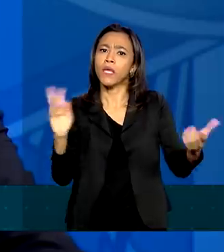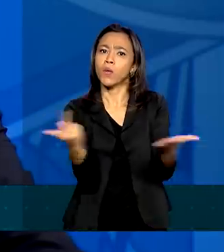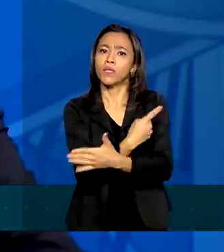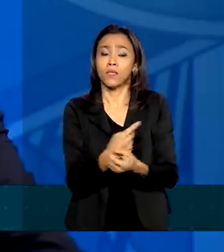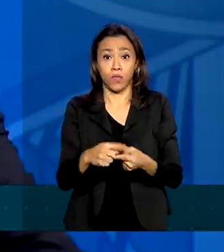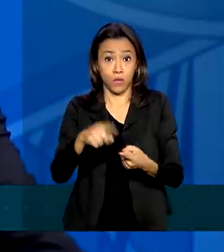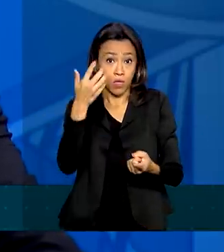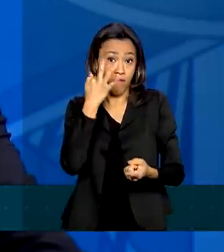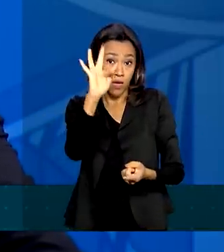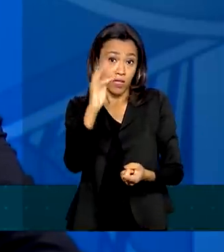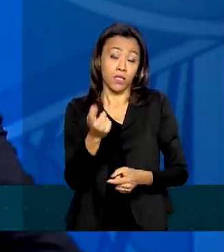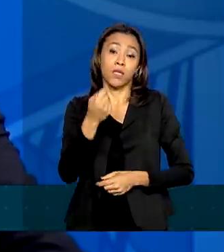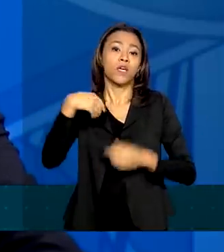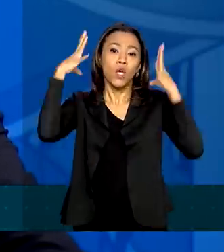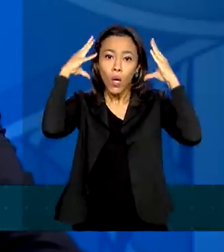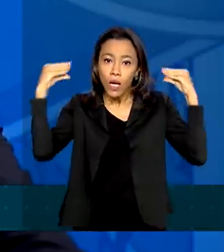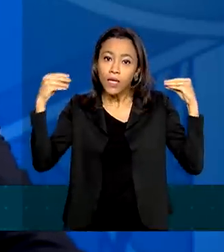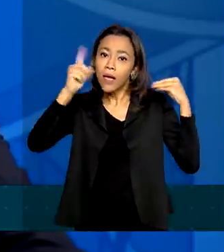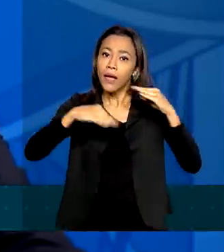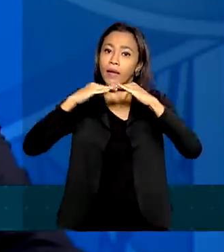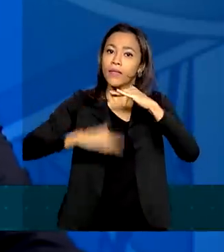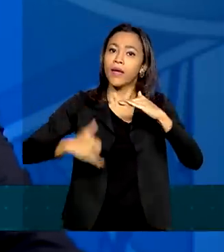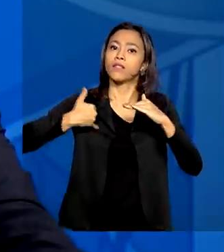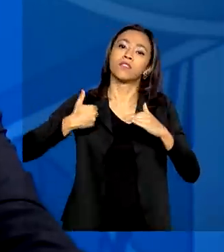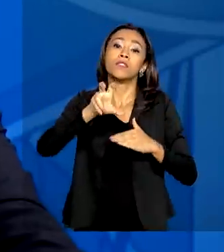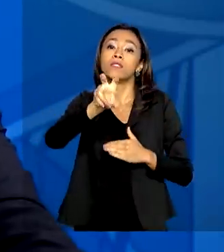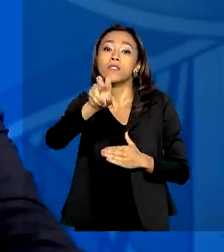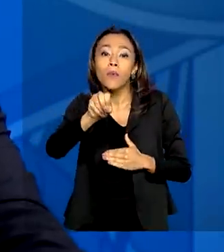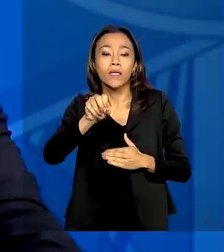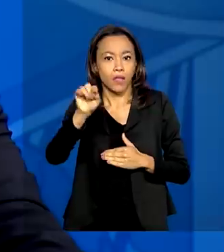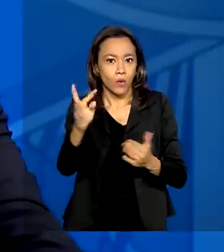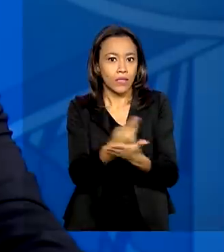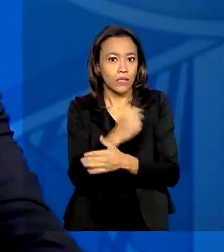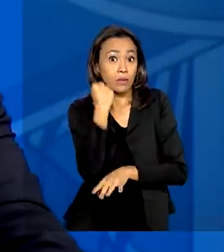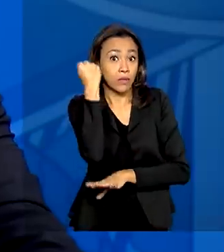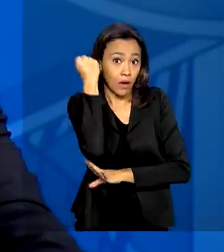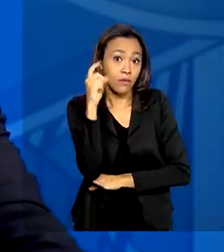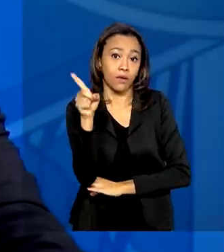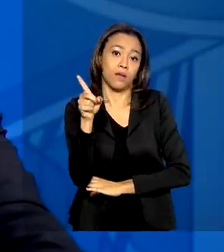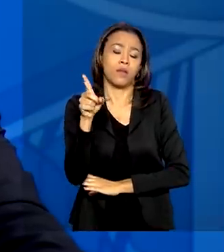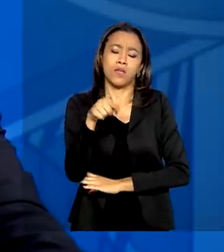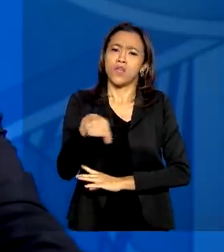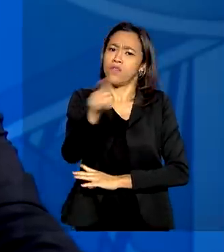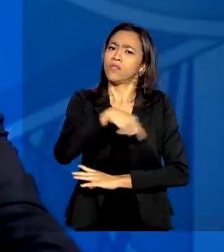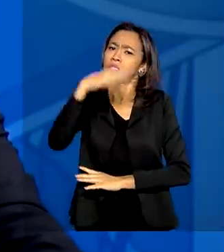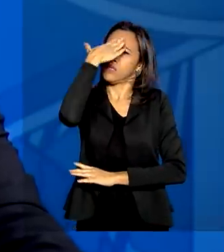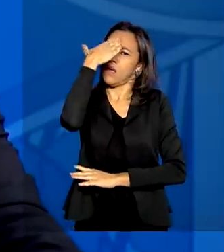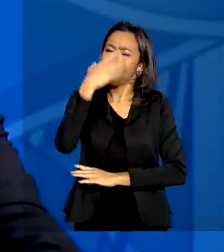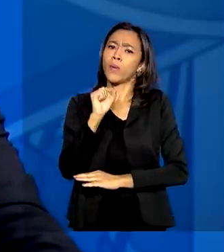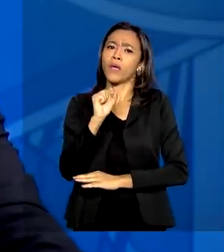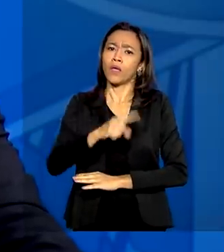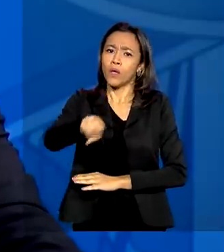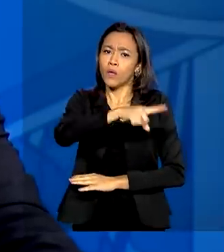Holanda são em pessoas com menos de 50 anos de idade. E é importante que todos saibam que os jovens